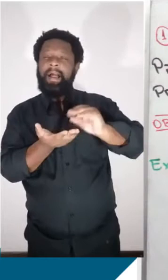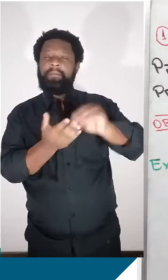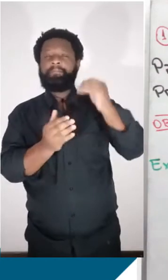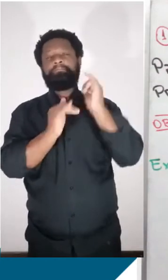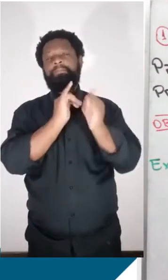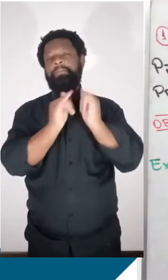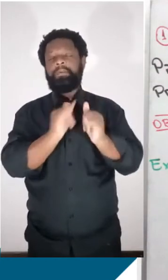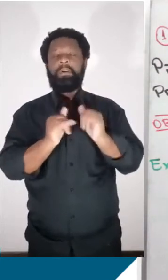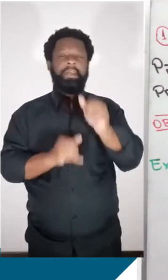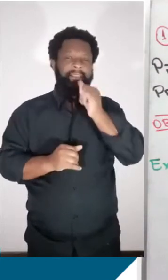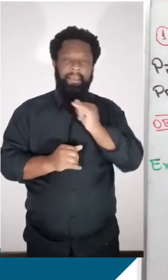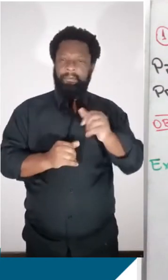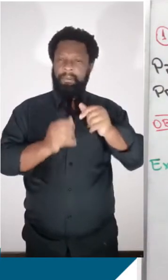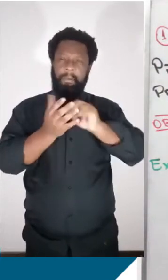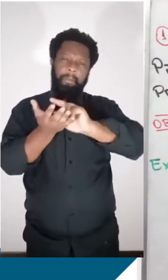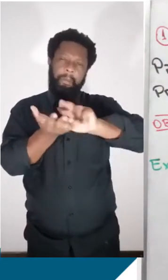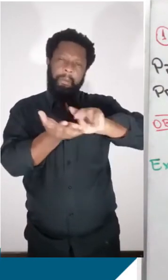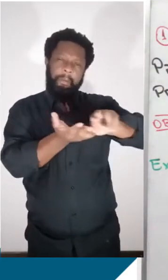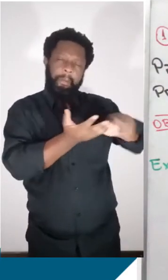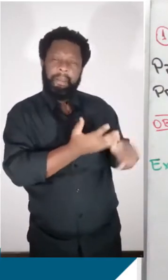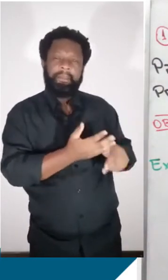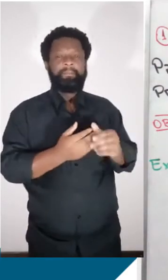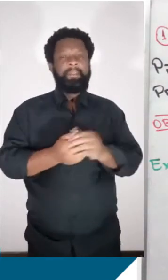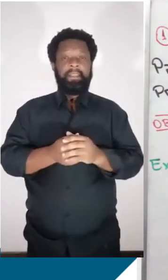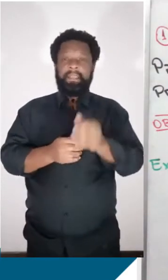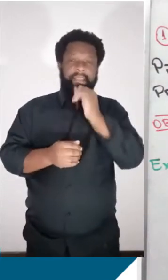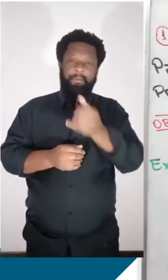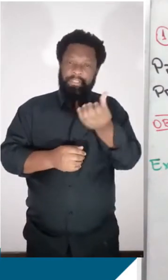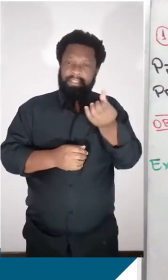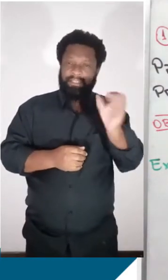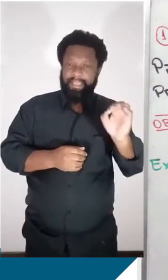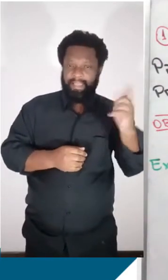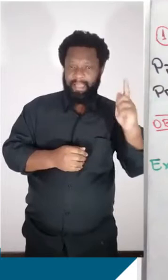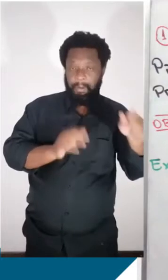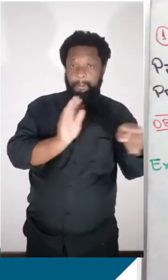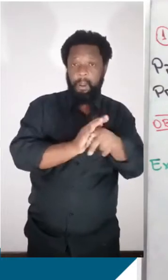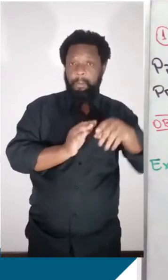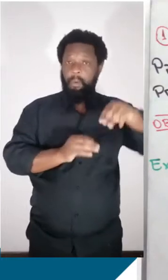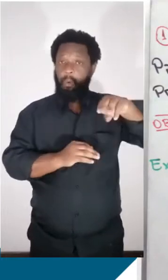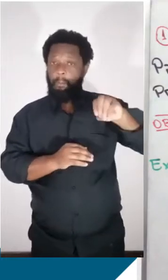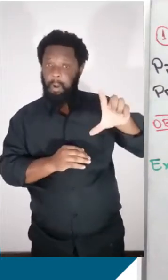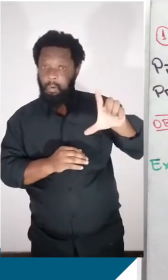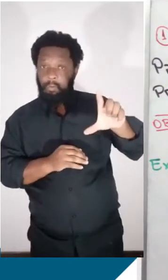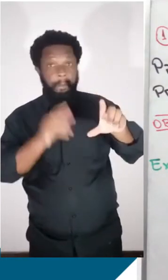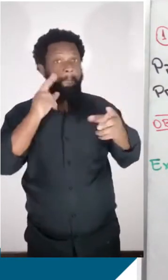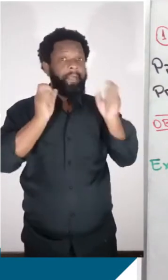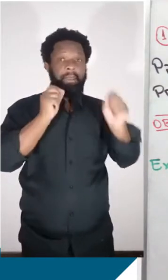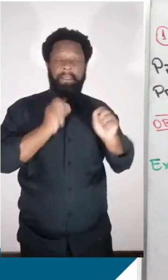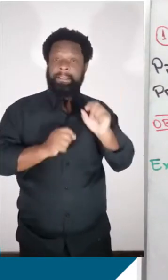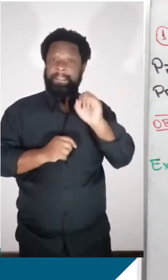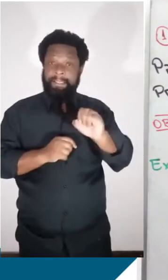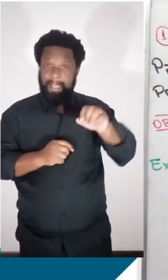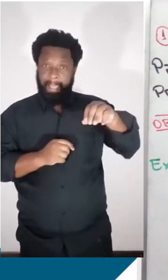dados, repara. Ele me deu um M de SiO2, 60 gramas por mol. Gente, se está em grama por mol, isso é massa